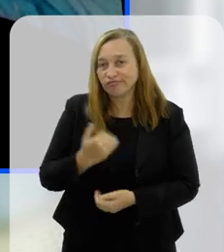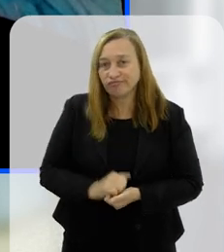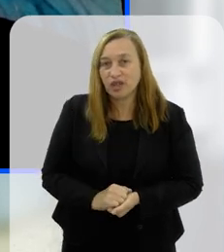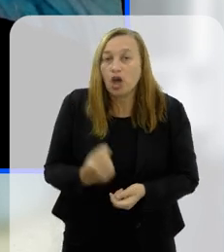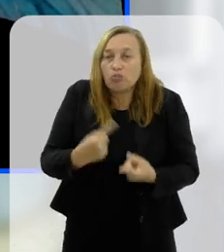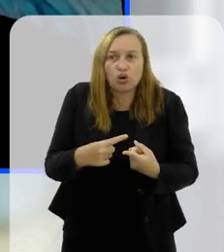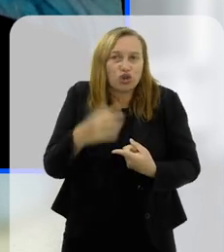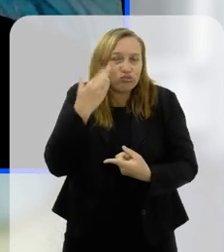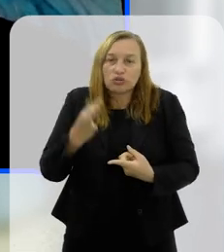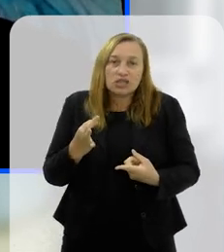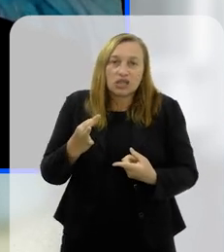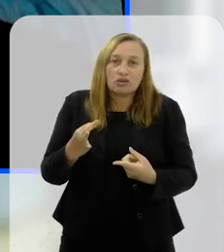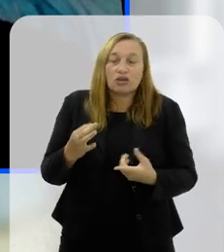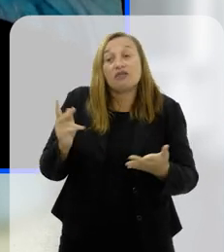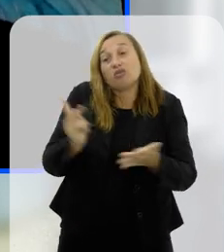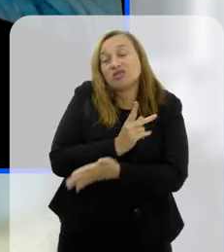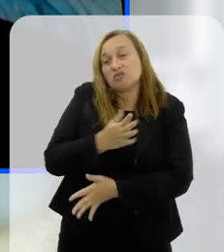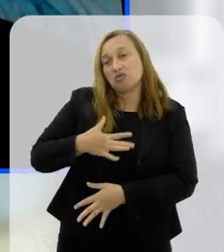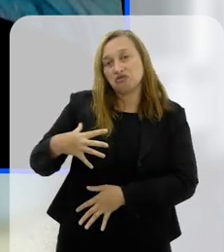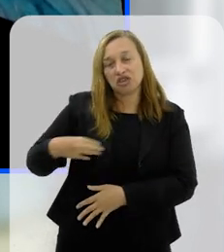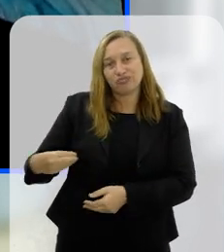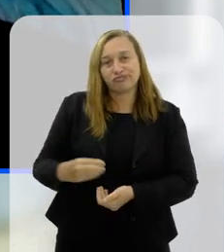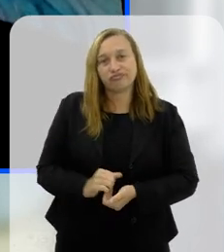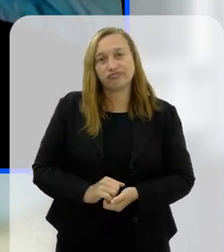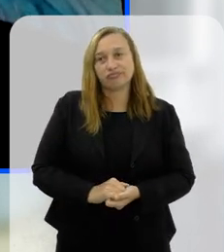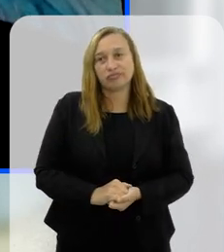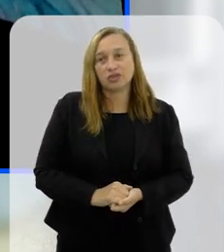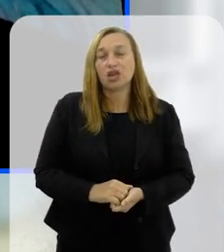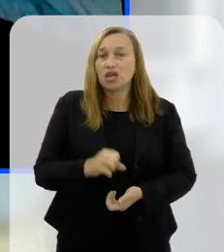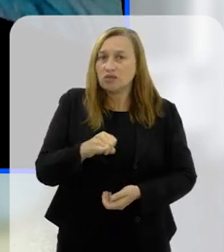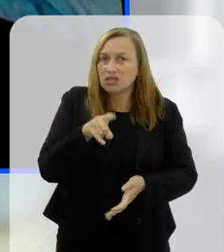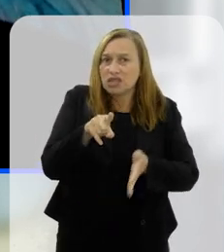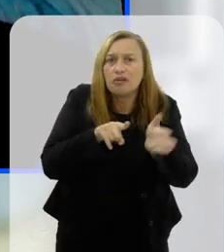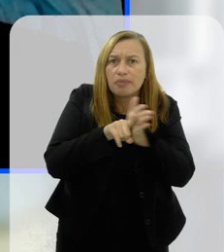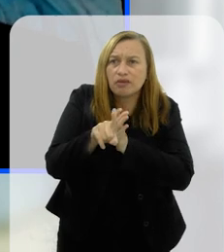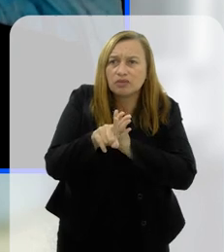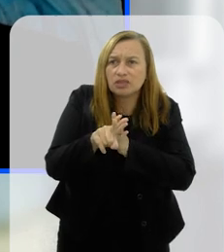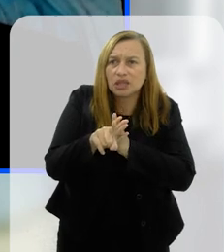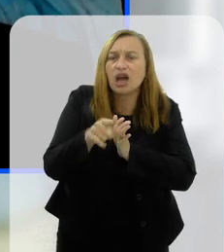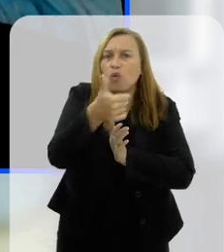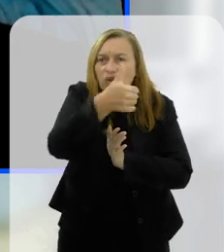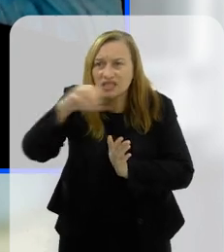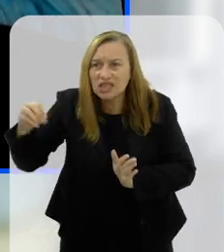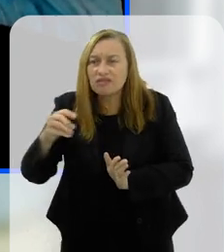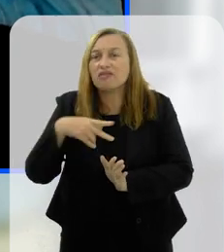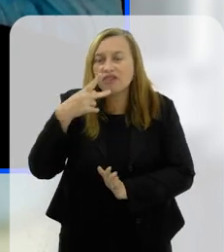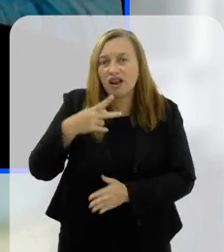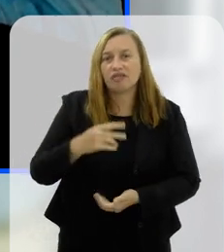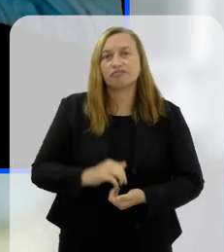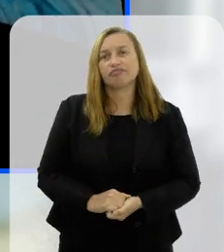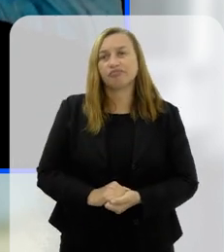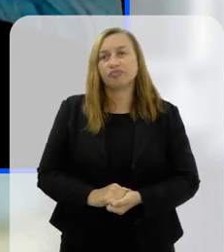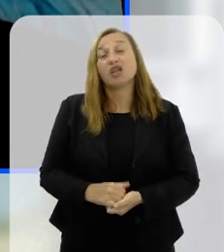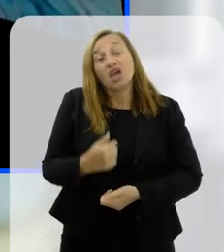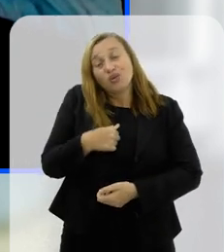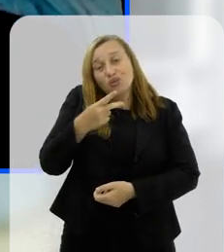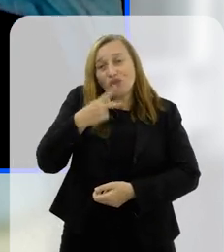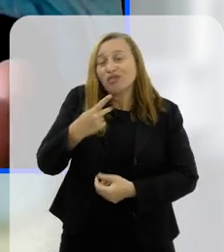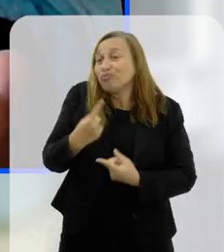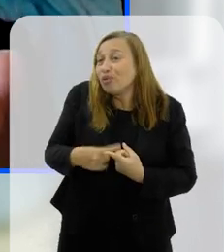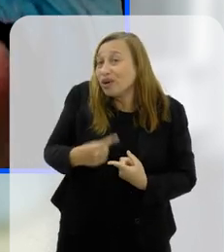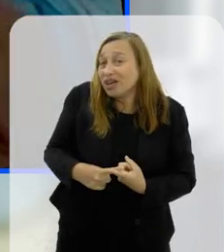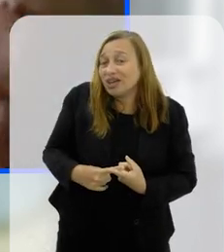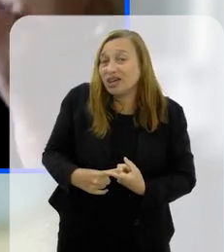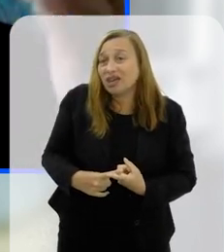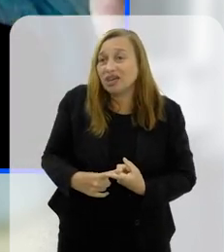morte porque eu não sei o que que vai acontecer com o meu filho se você perguntar para 100 os 100 vão falar isso e eu